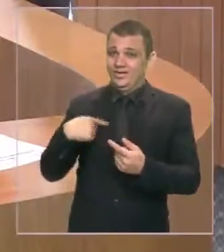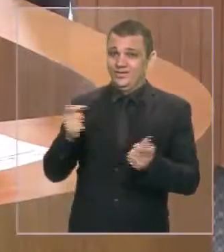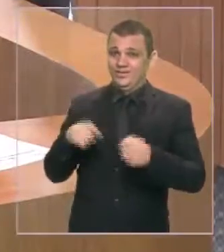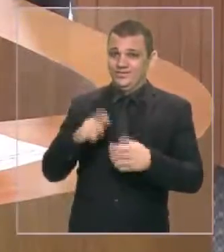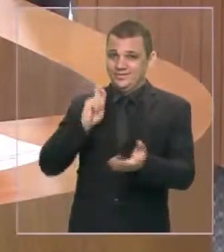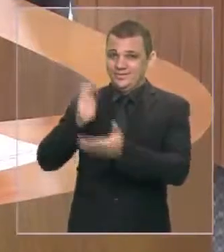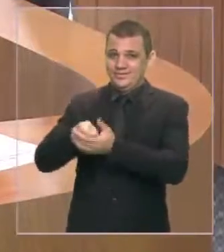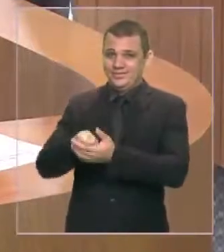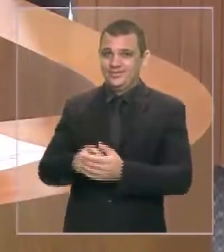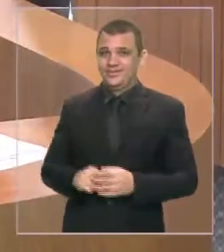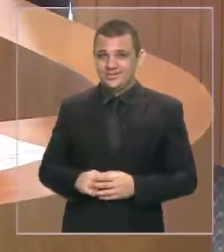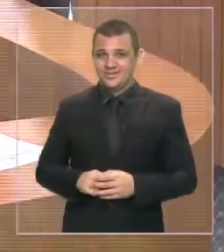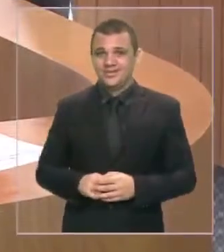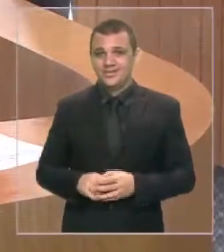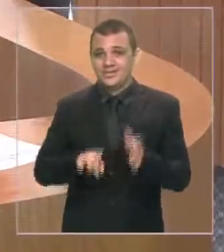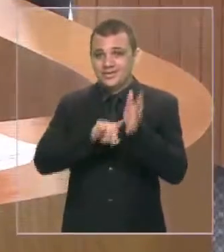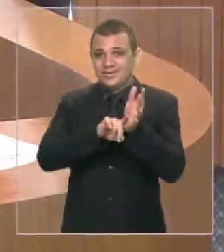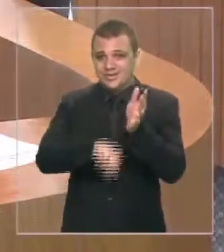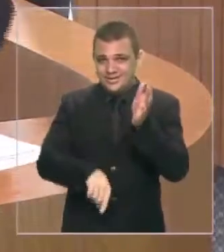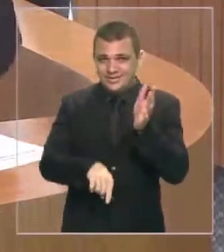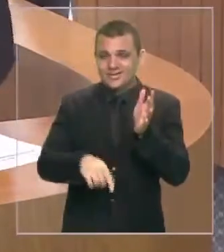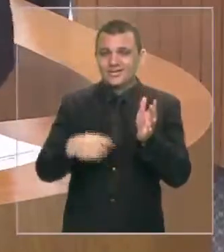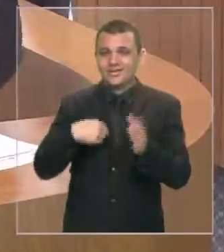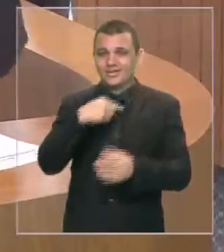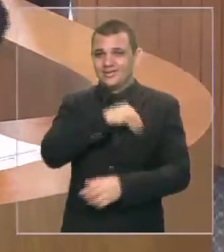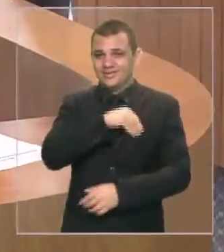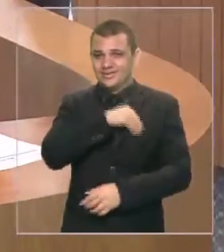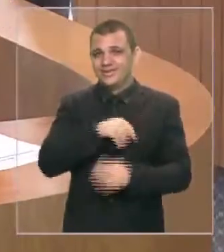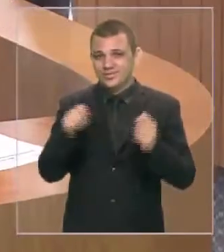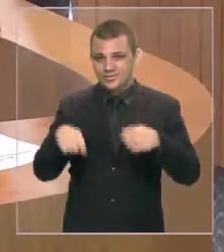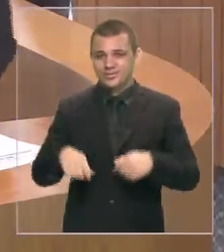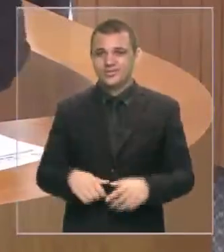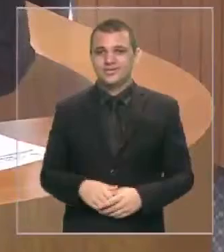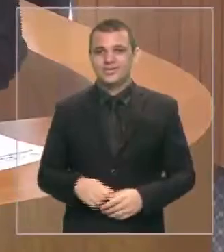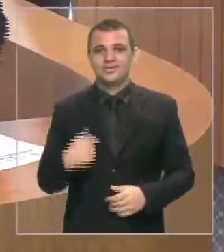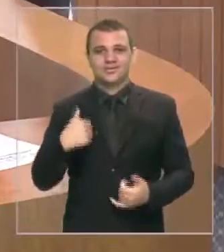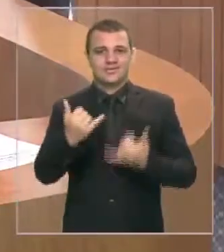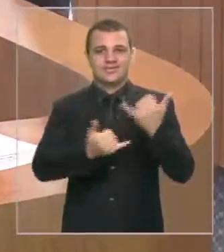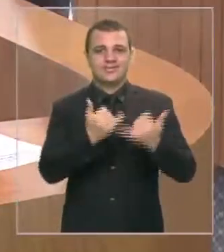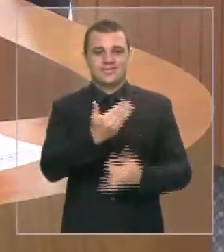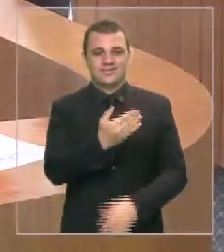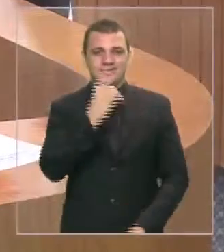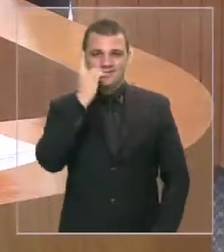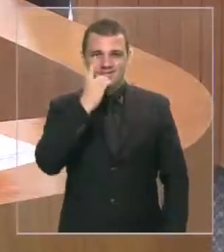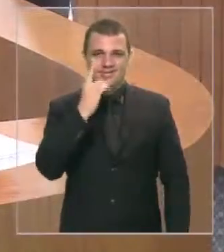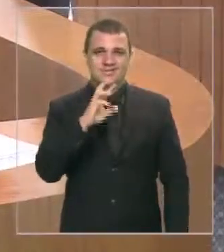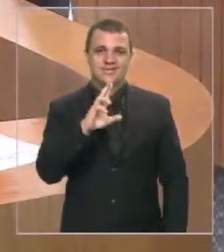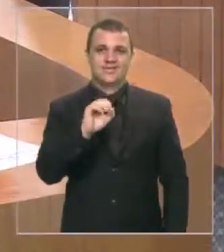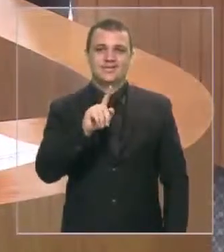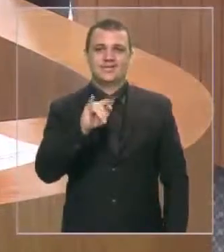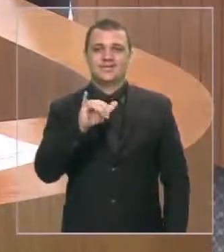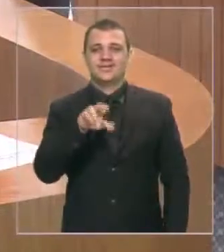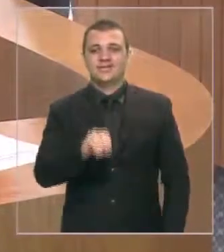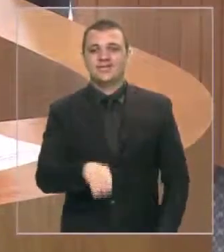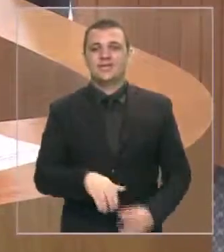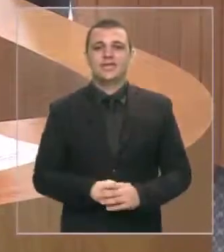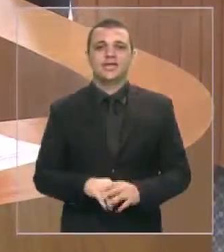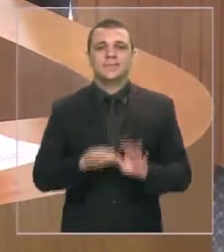aqui, descontar do meu salário. Estou brincando, deputado cafeteira. Mas,